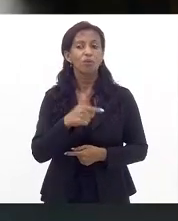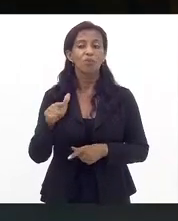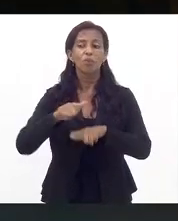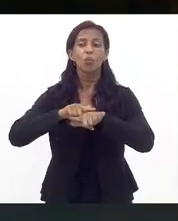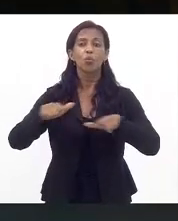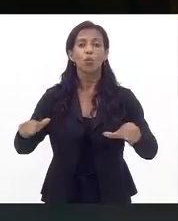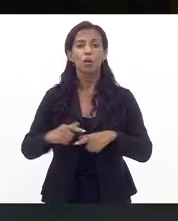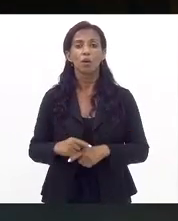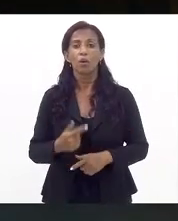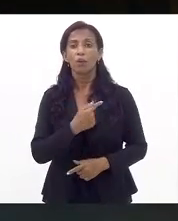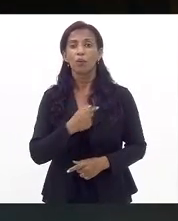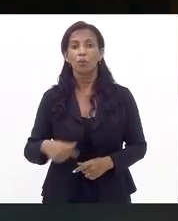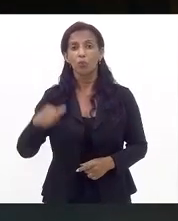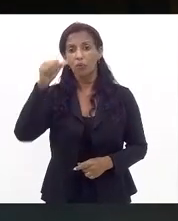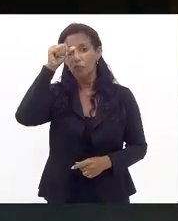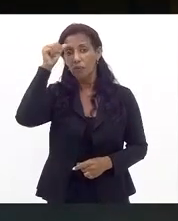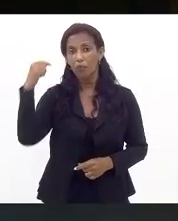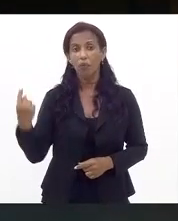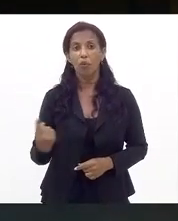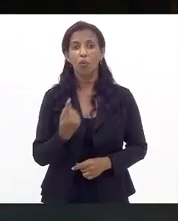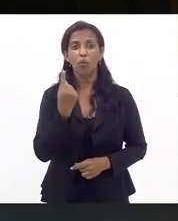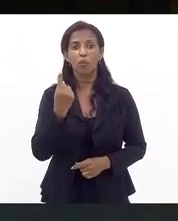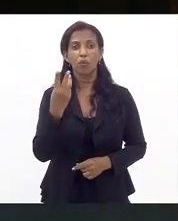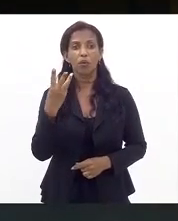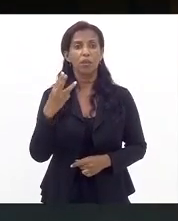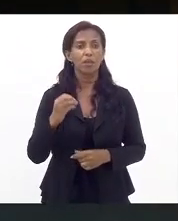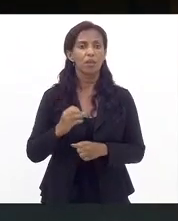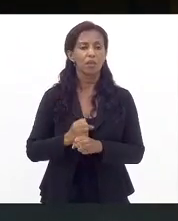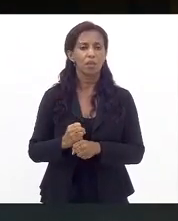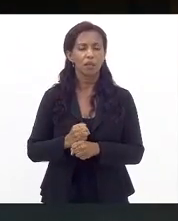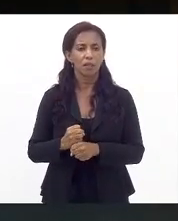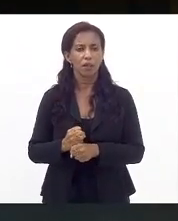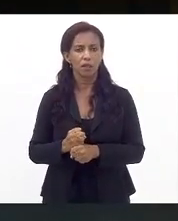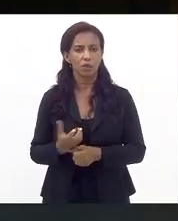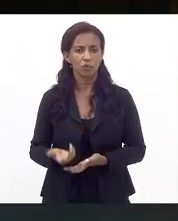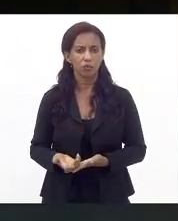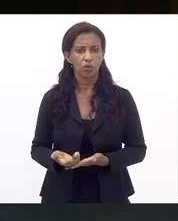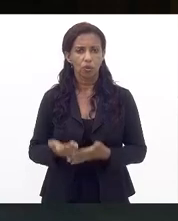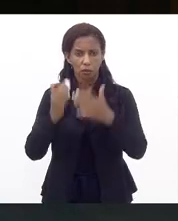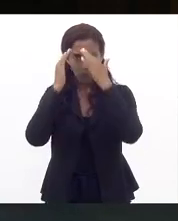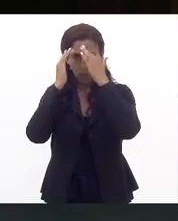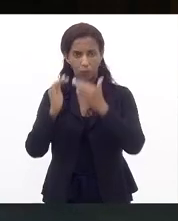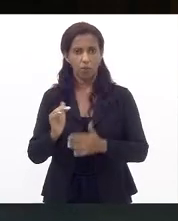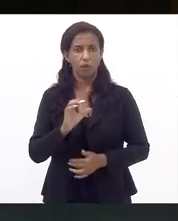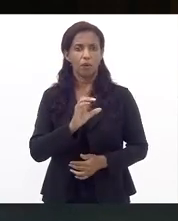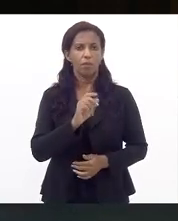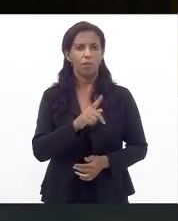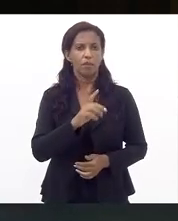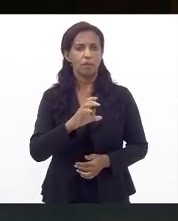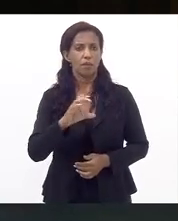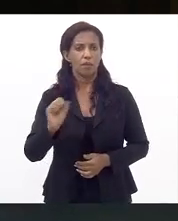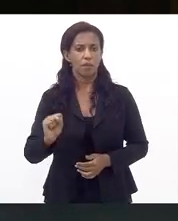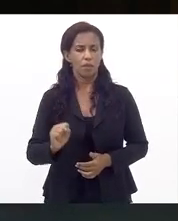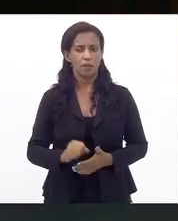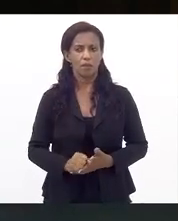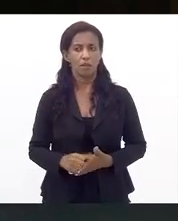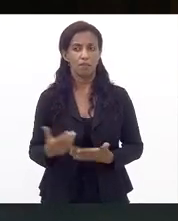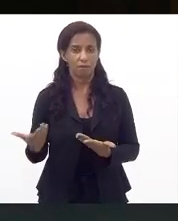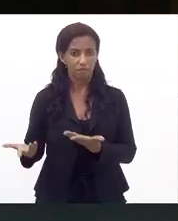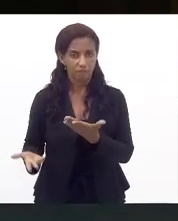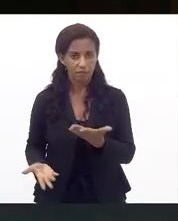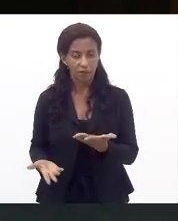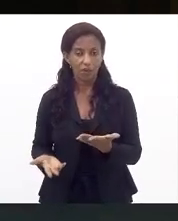está porque o governador Cláudio Castro foi o único em 30 anos que cumpriu o pccs bom então este